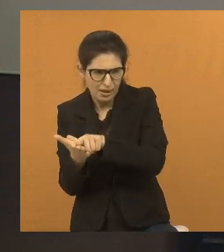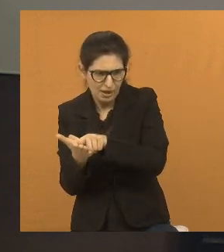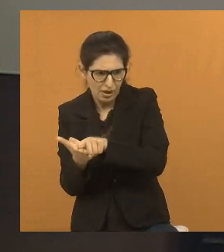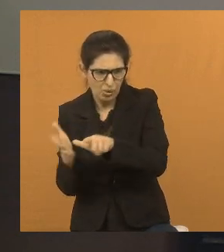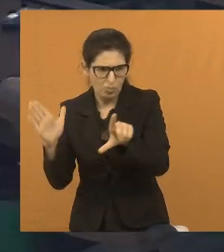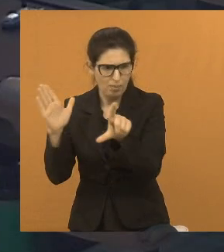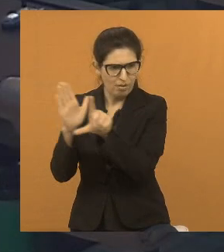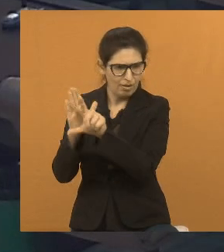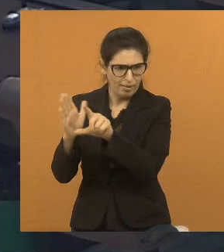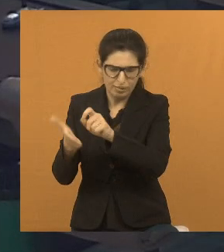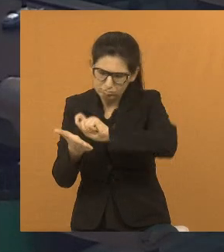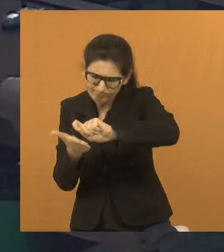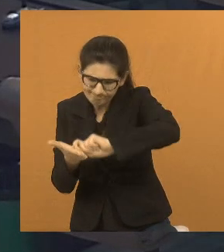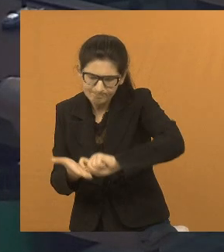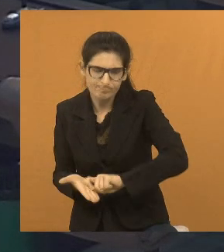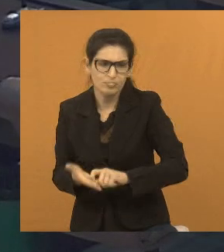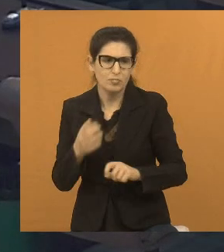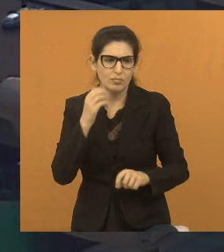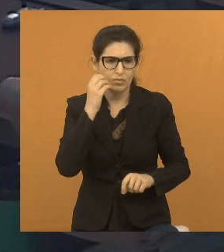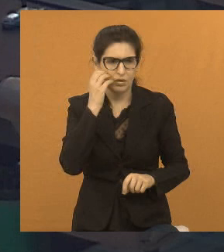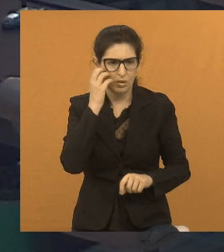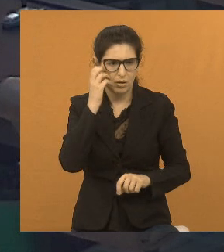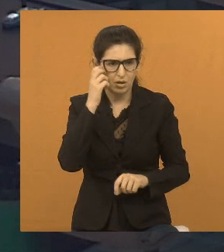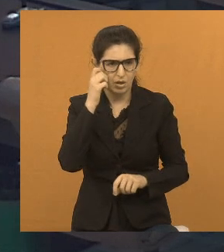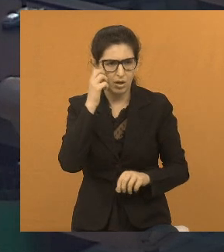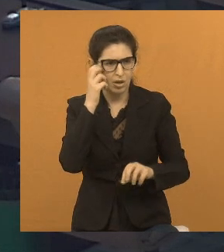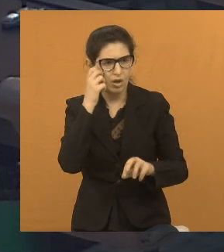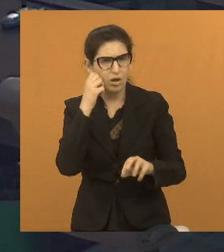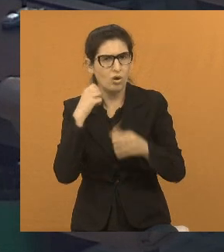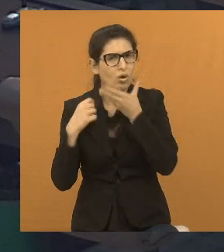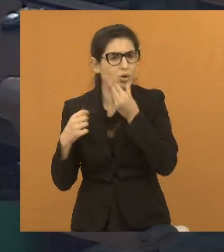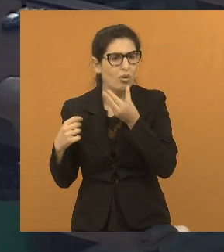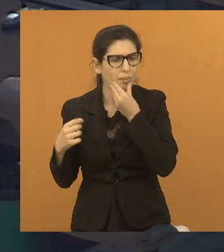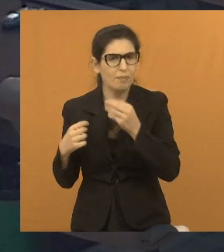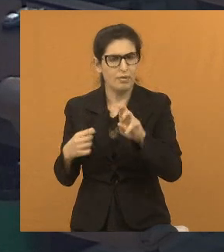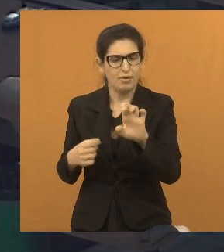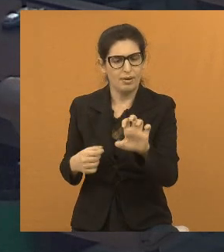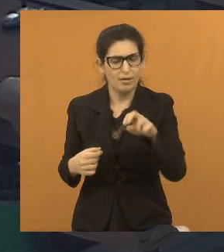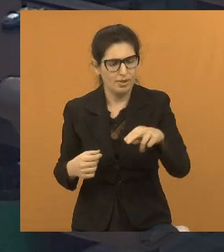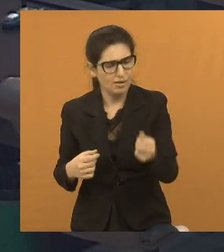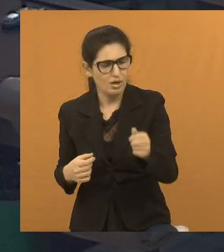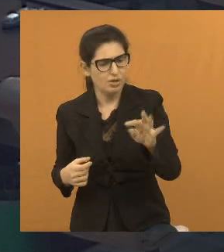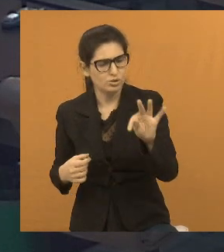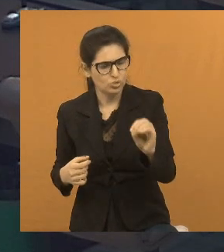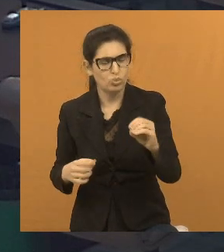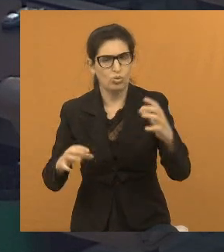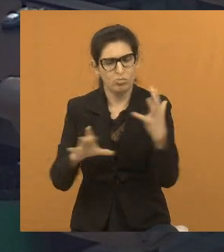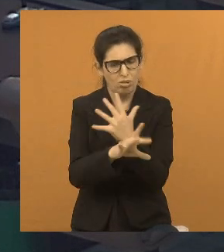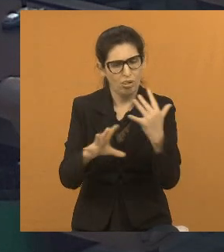Muito obrigado. Por gentileza, Renato da Mobilidade, dá para responder essa questão?